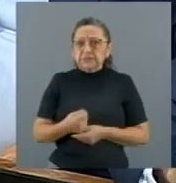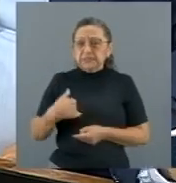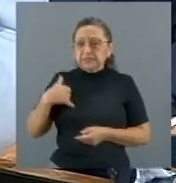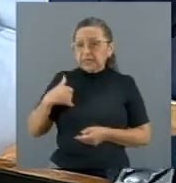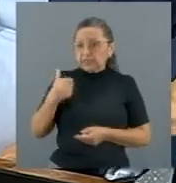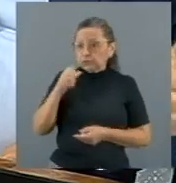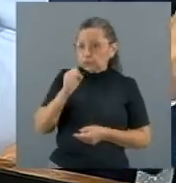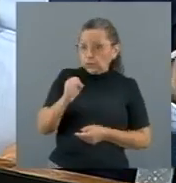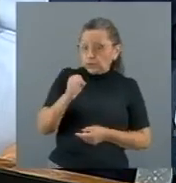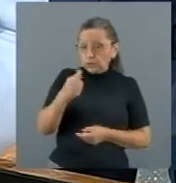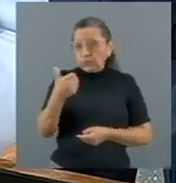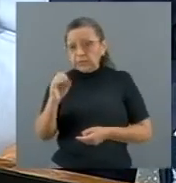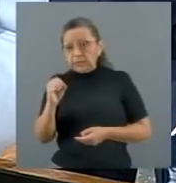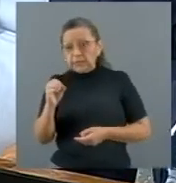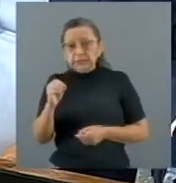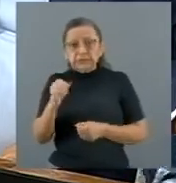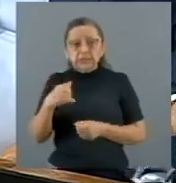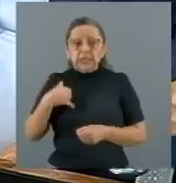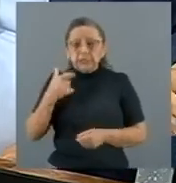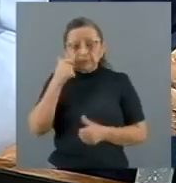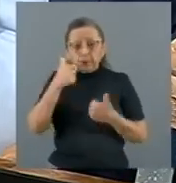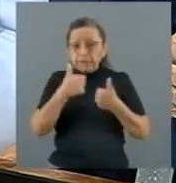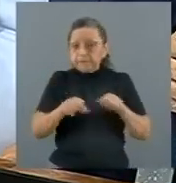dentro de casa com um carro de som em frente,